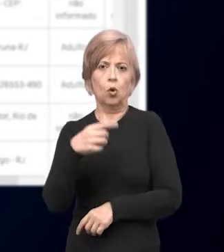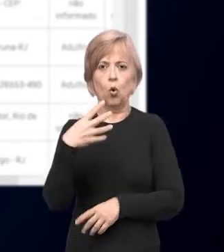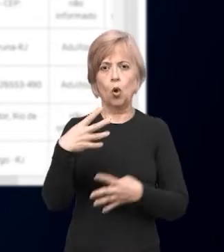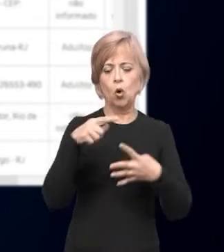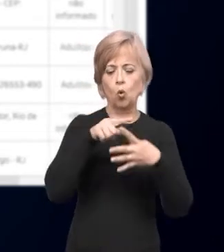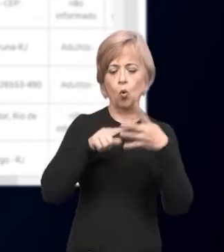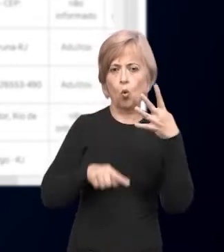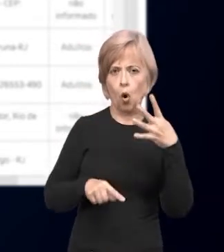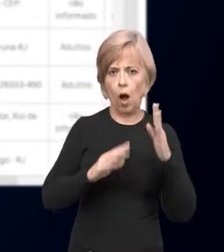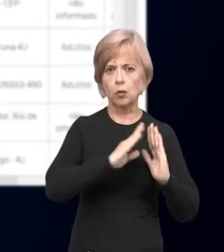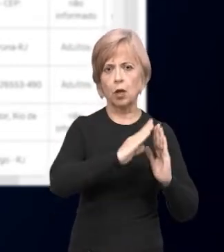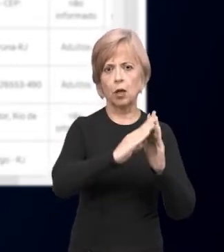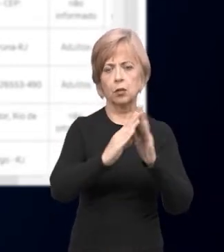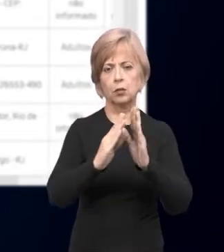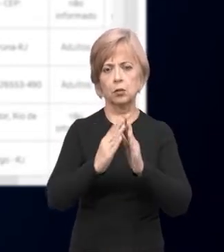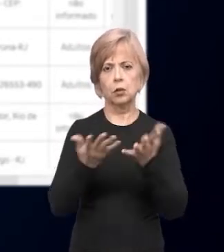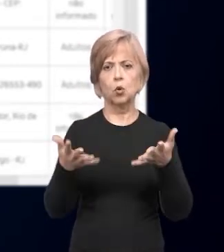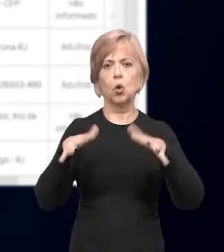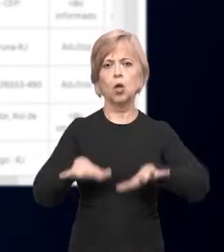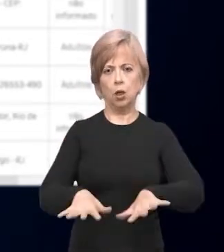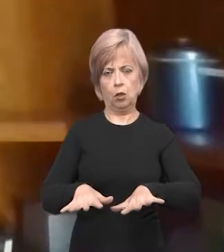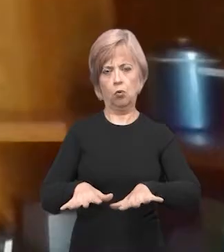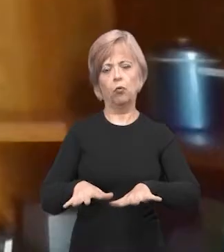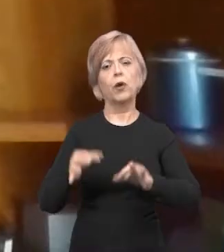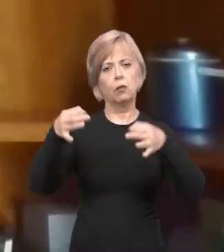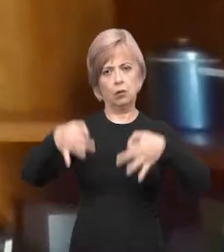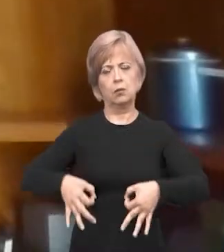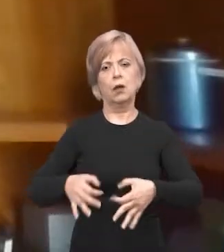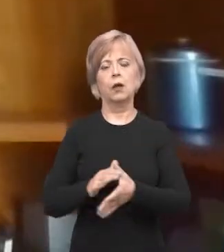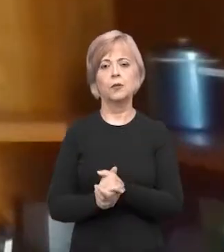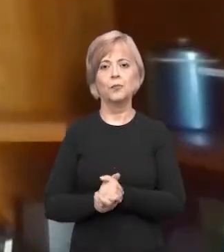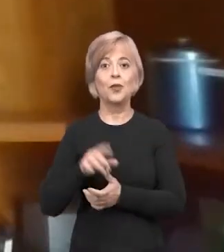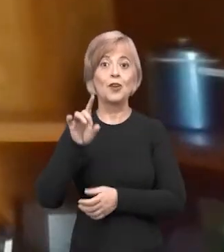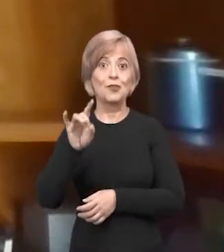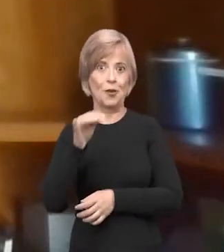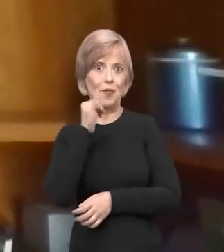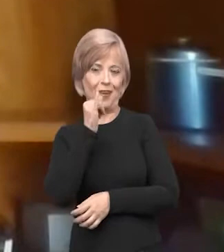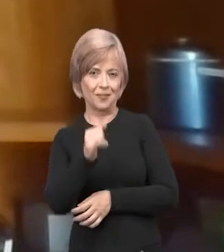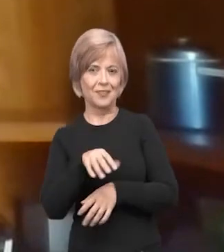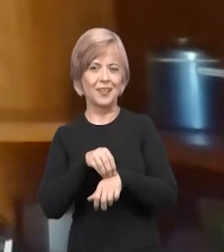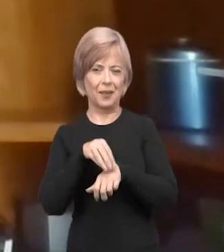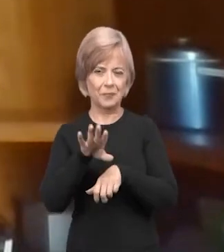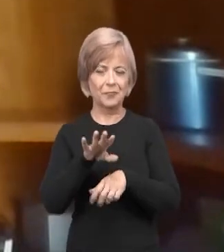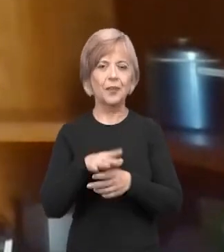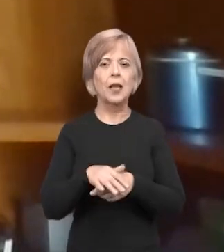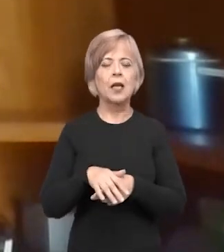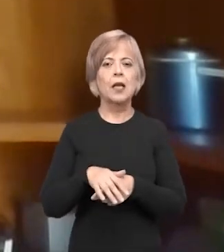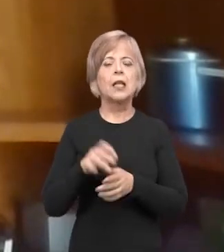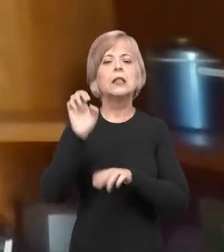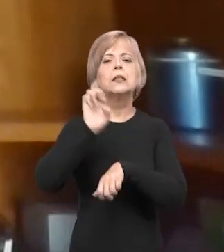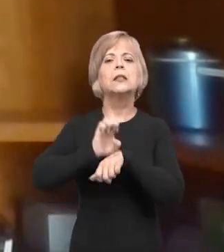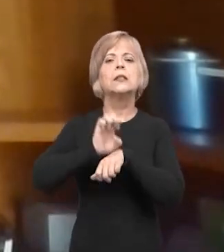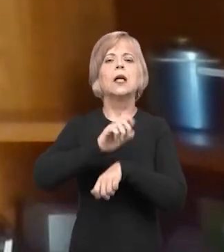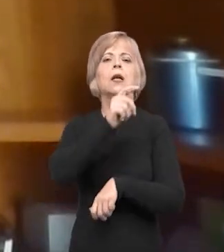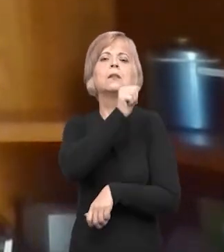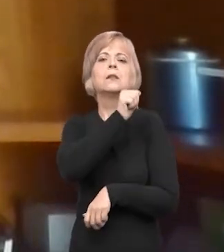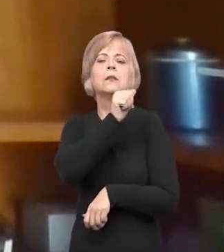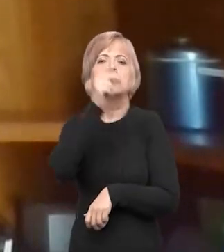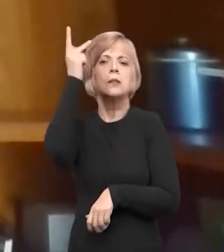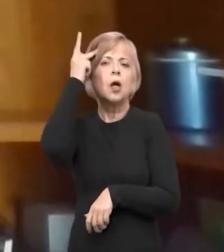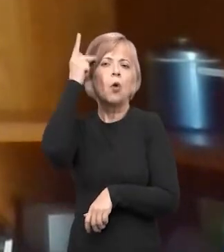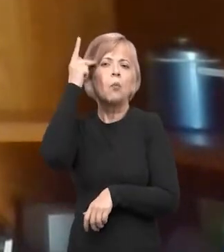e 4 residências inclusivas, que é um modelo adequado. Só como curiosidade, no estado de São Paulo, naquela época do